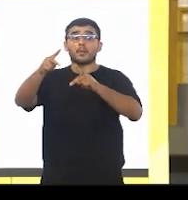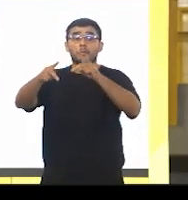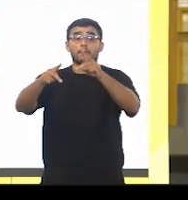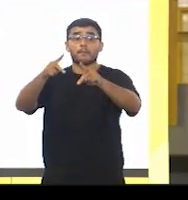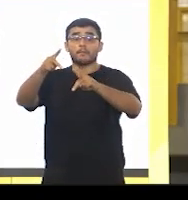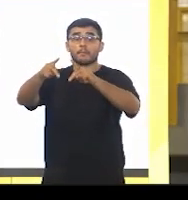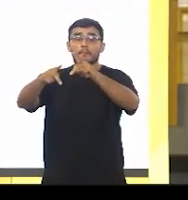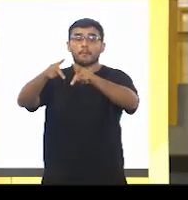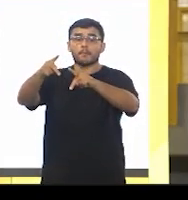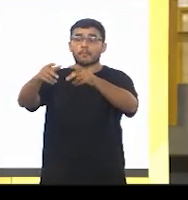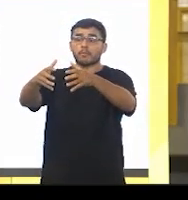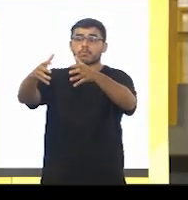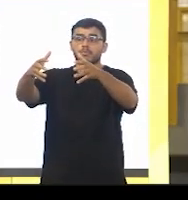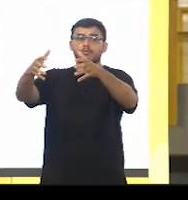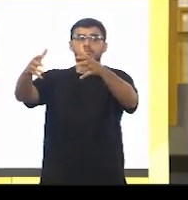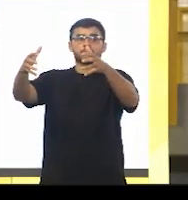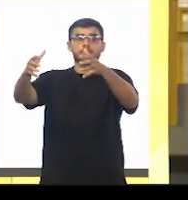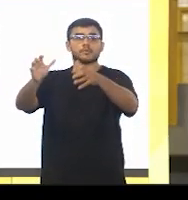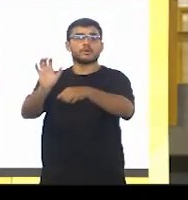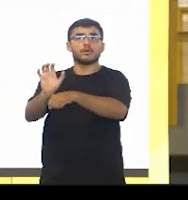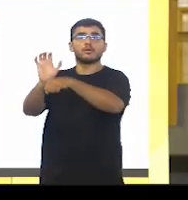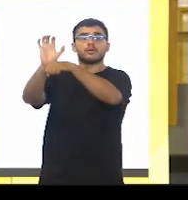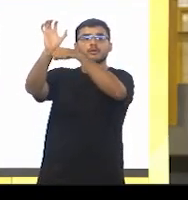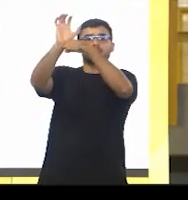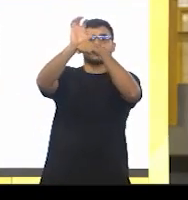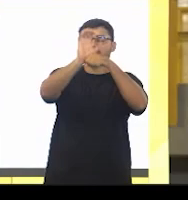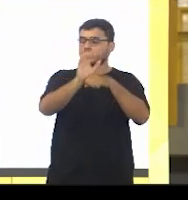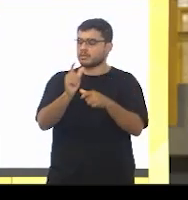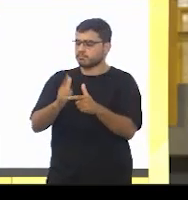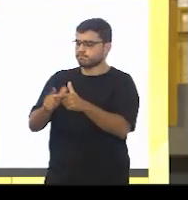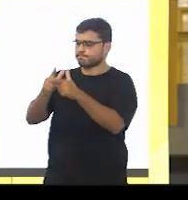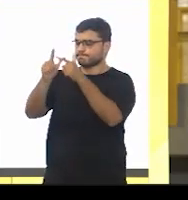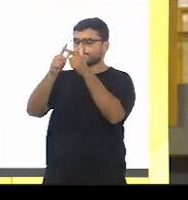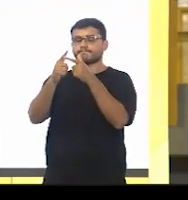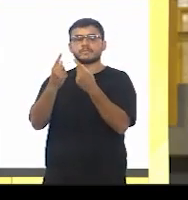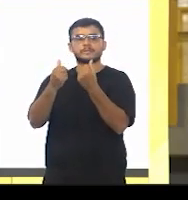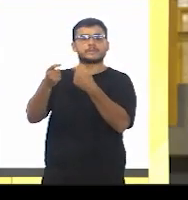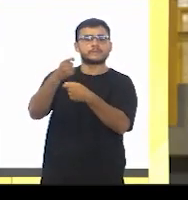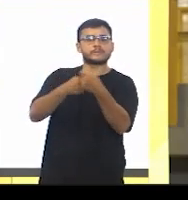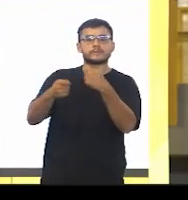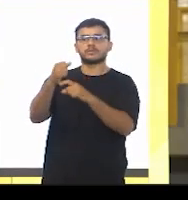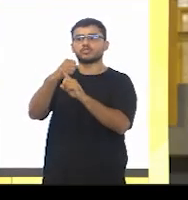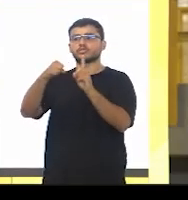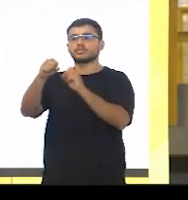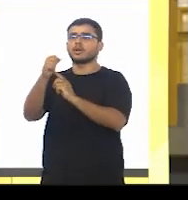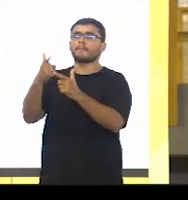populacionais, tá? E no enfrentamento de problemas de ordem econômica e social.